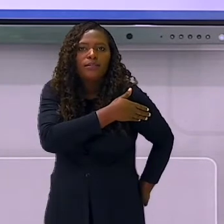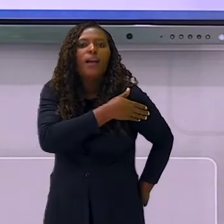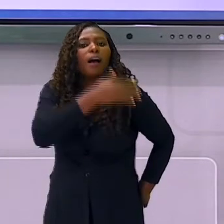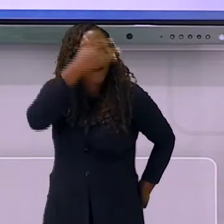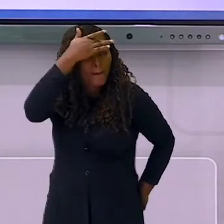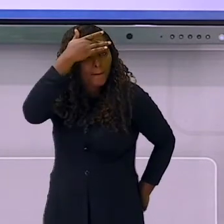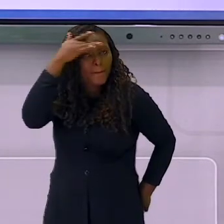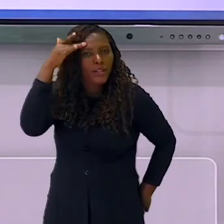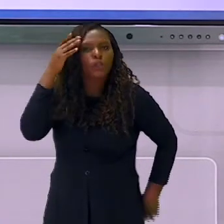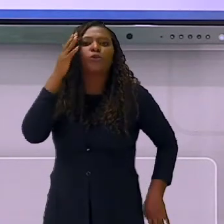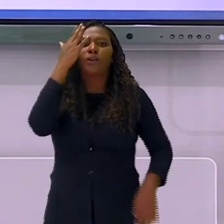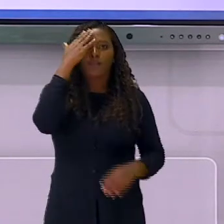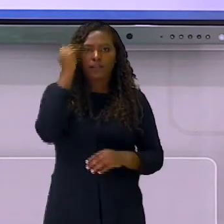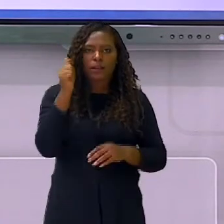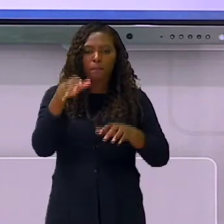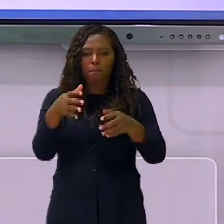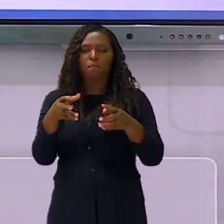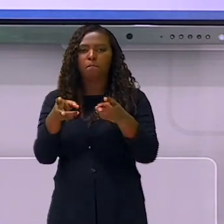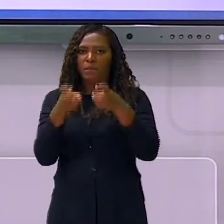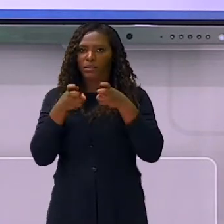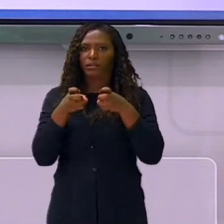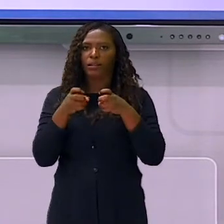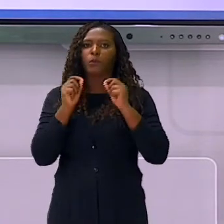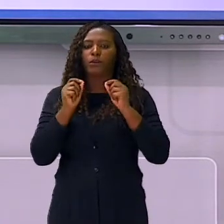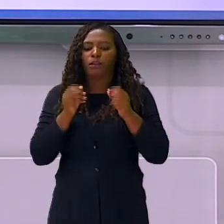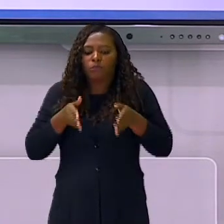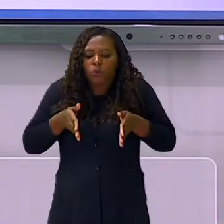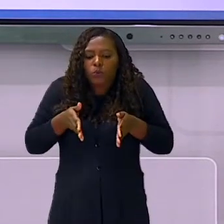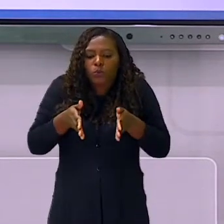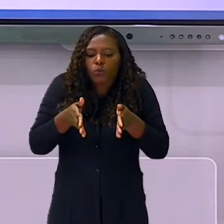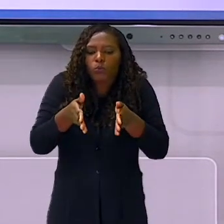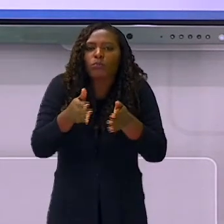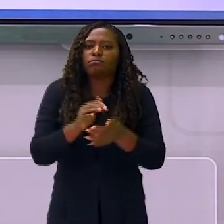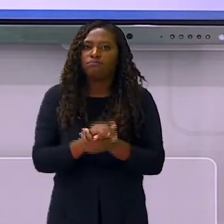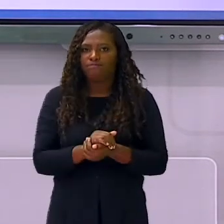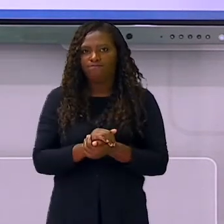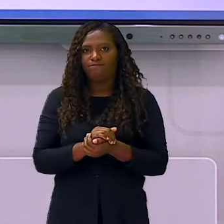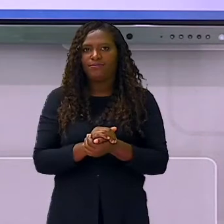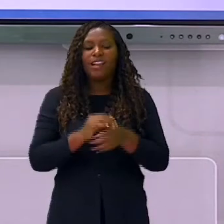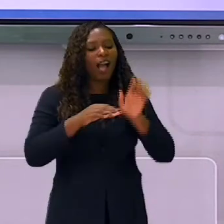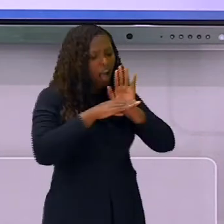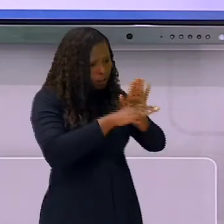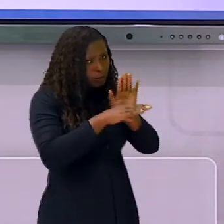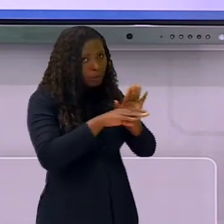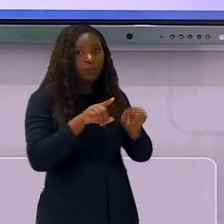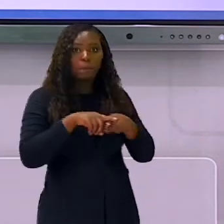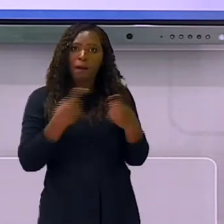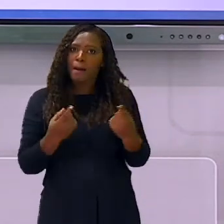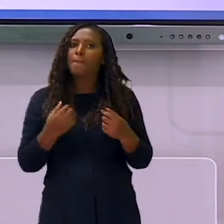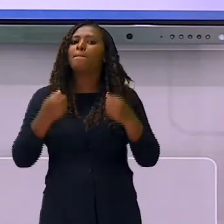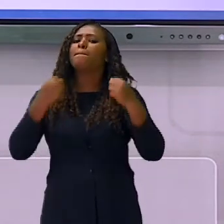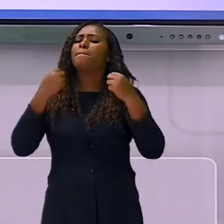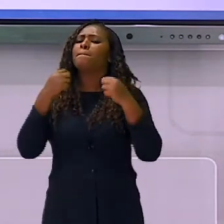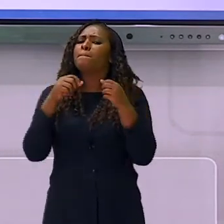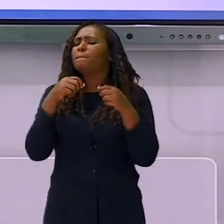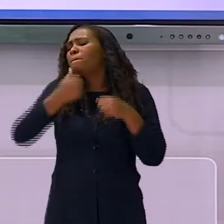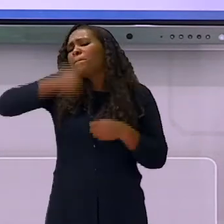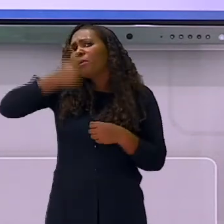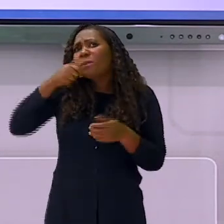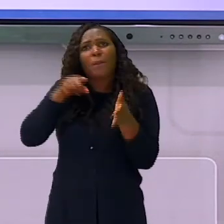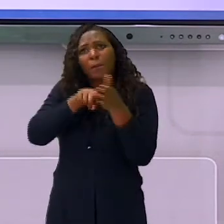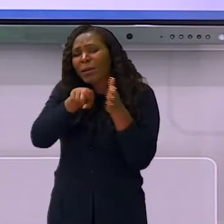Ajude, mas pergunte primeiro. Primeiro, se ele precisa de sua ajuda, por exemplo,